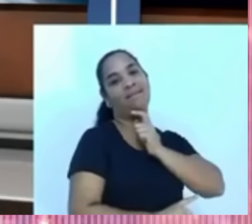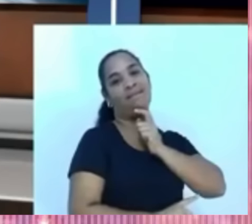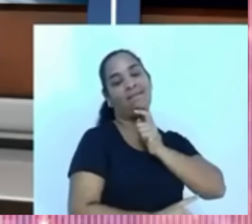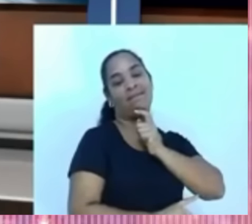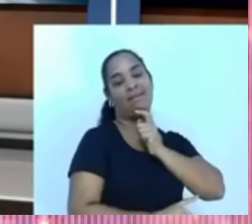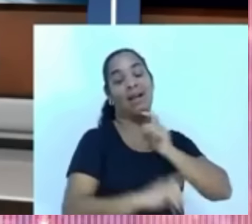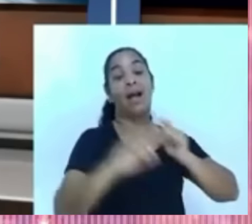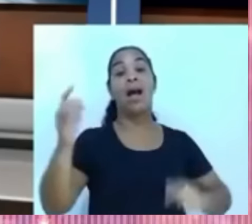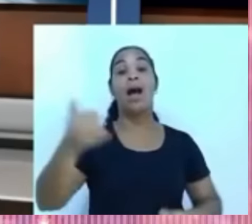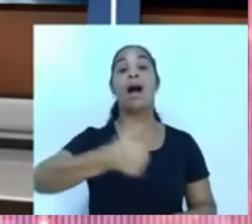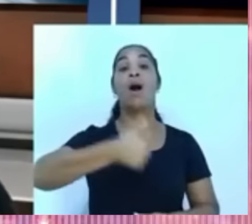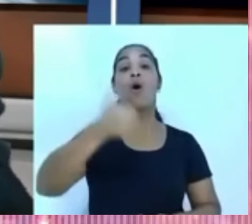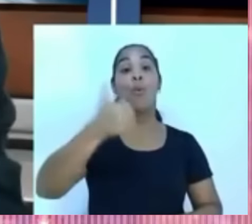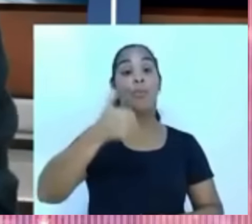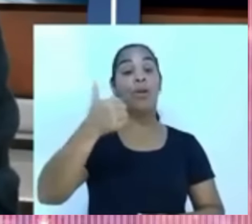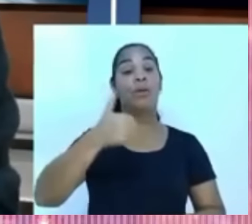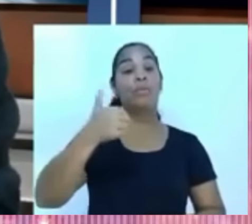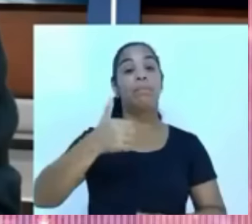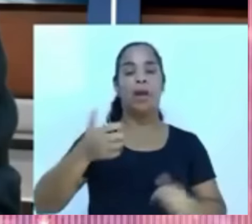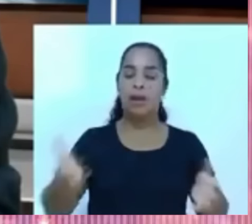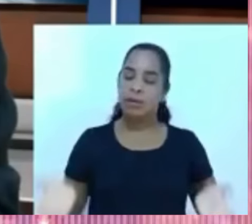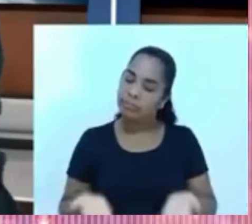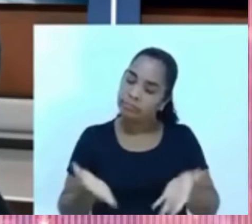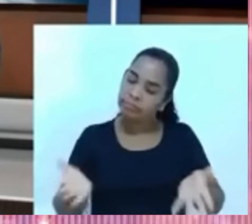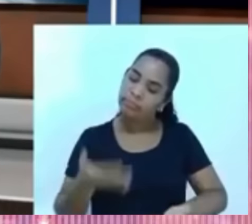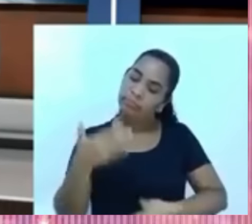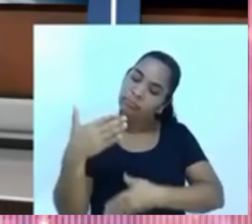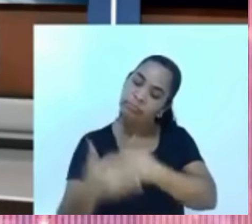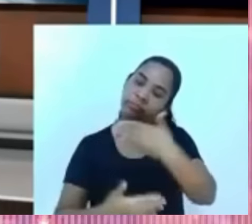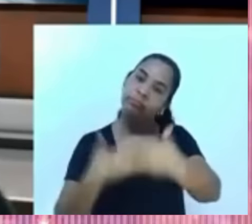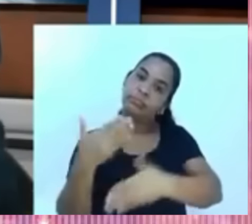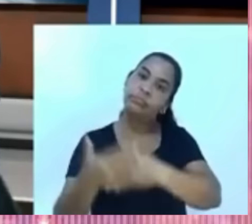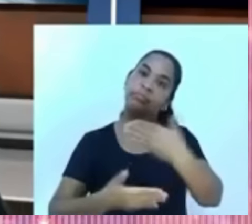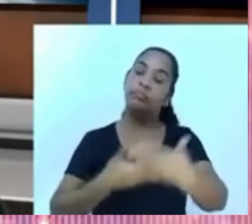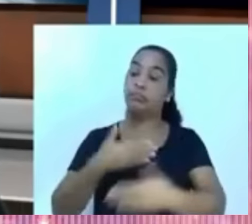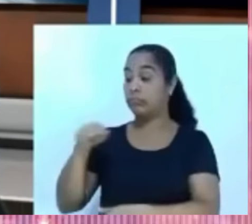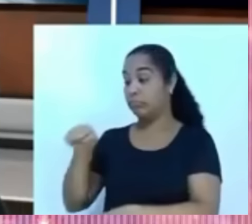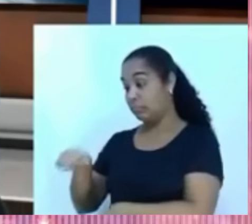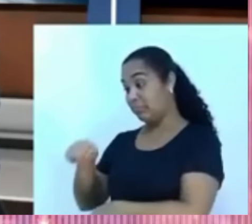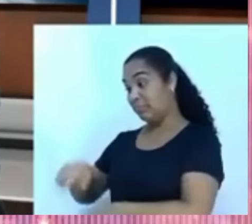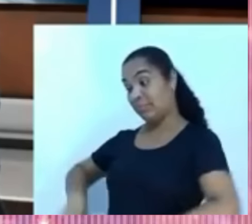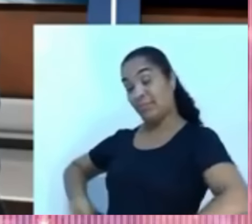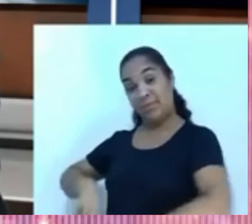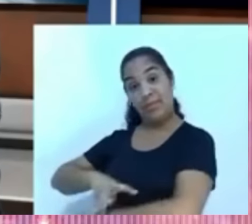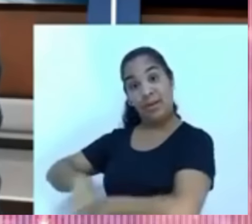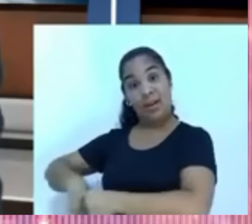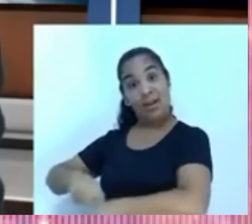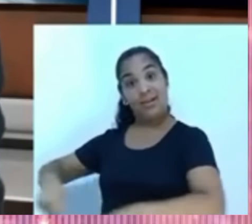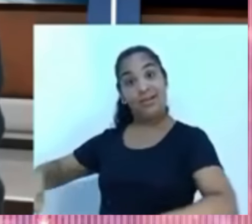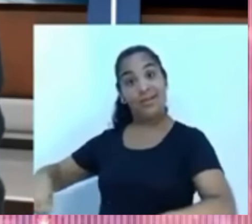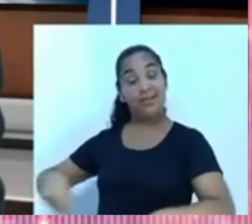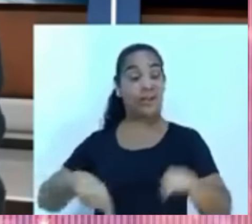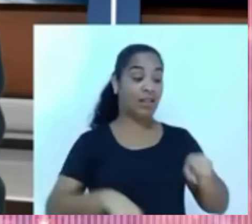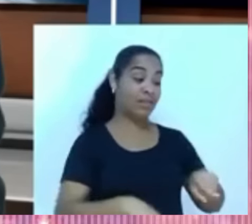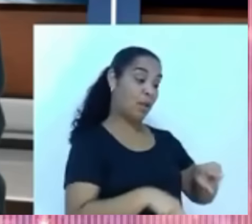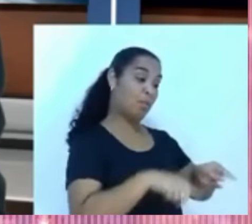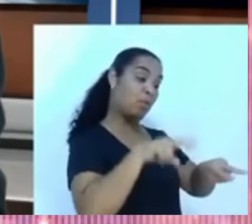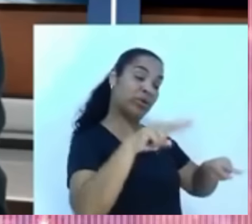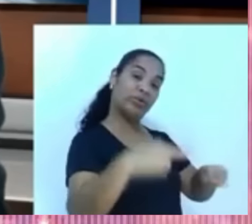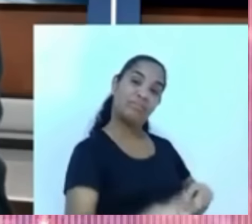restaura n almas o cristianismo e o segundo que ressuscita dos